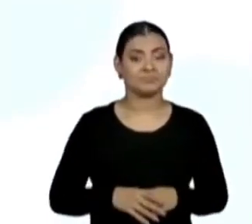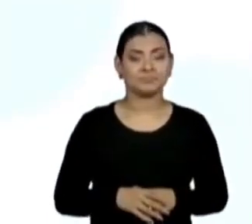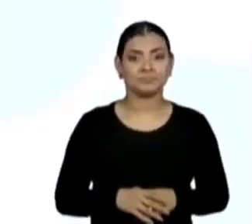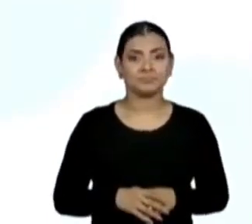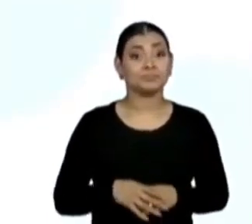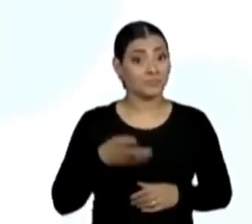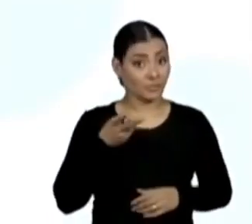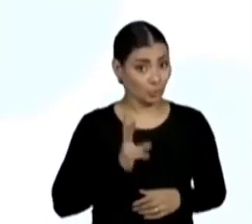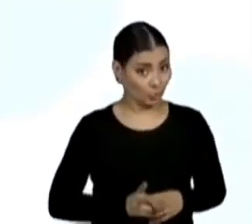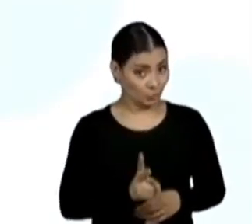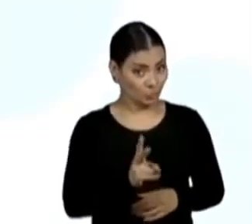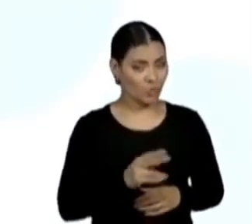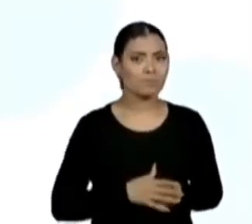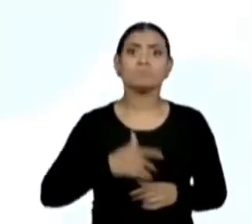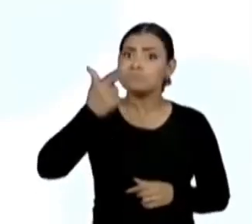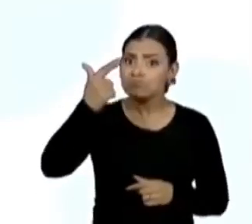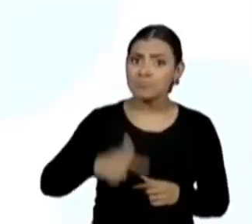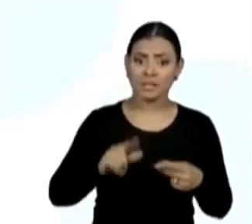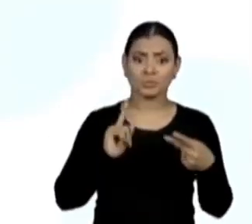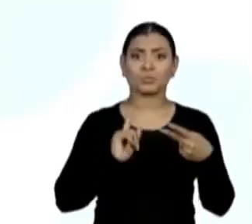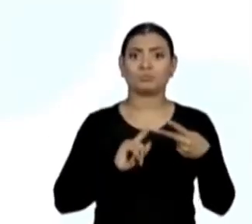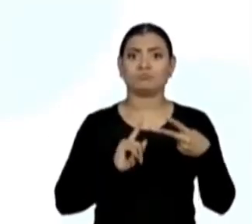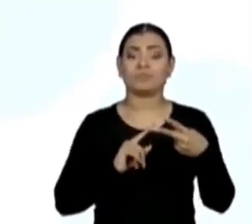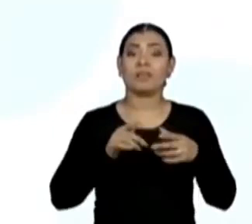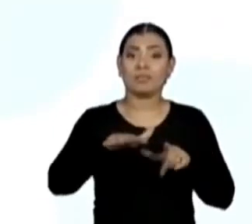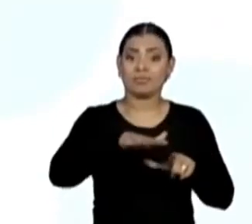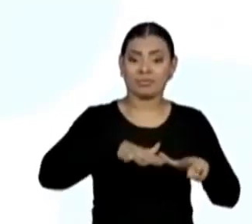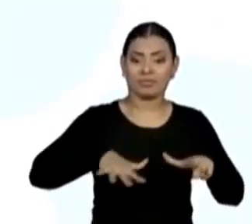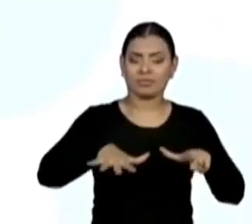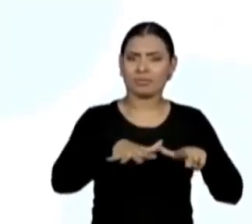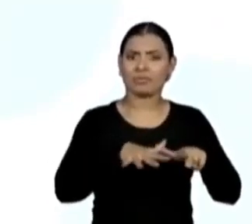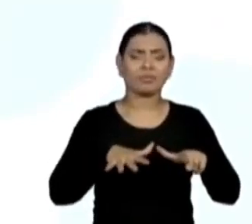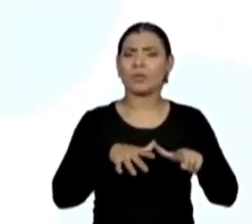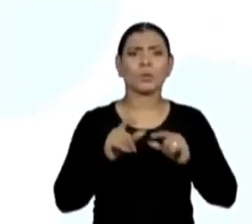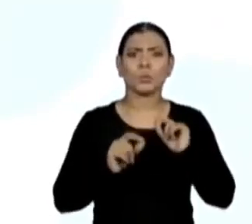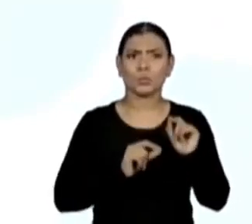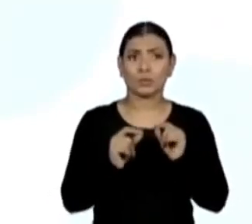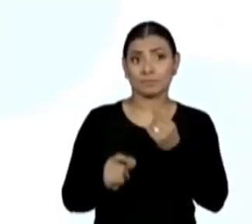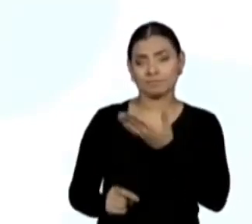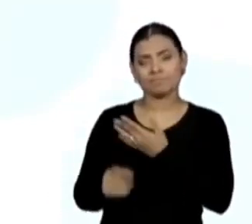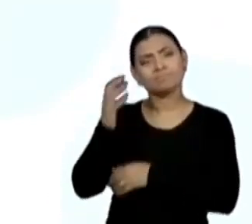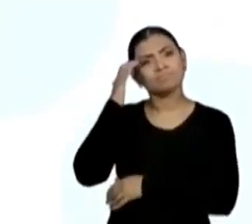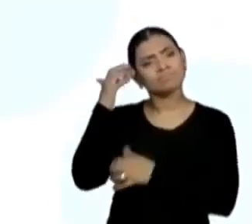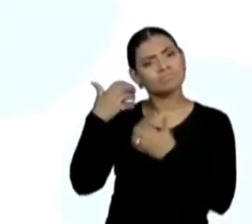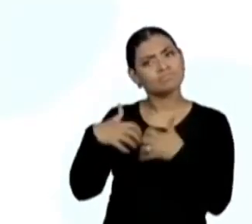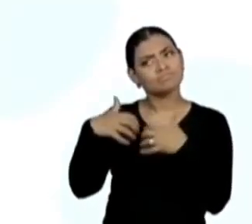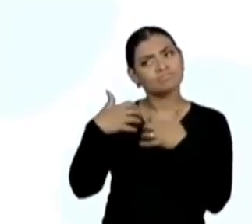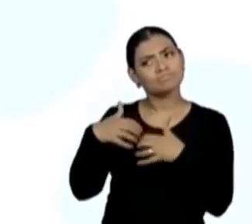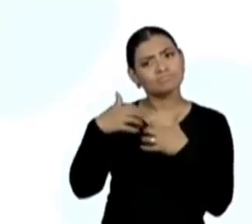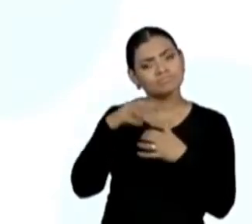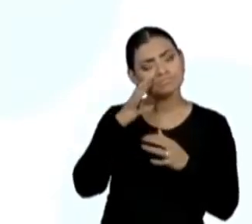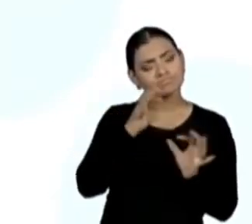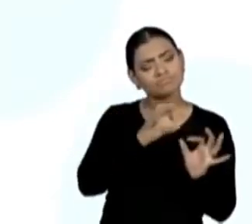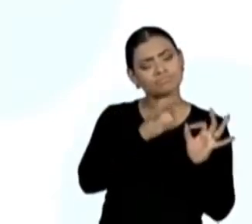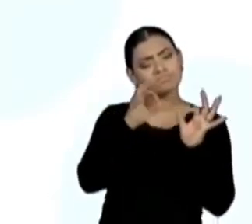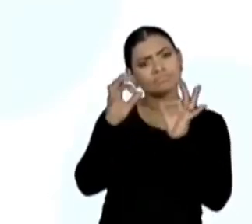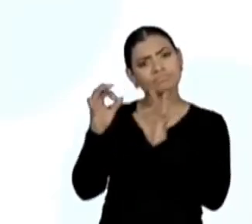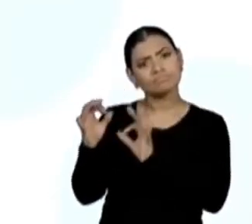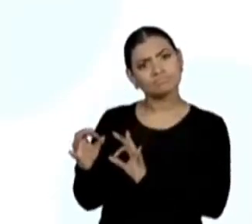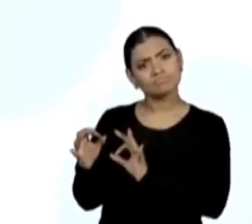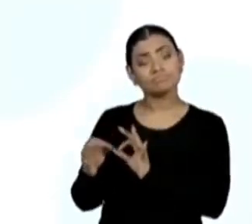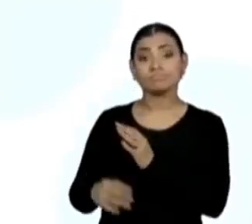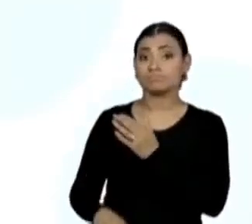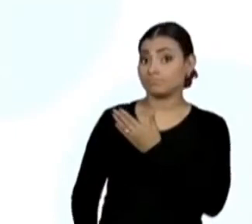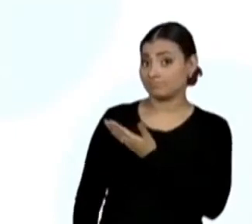sigamos, temos mais uma planificação, observe essa planificação, observe a base,